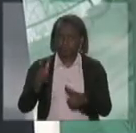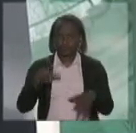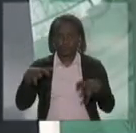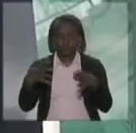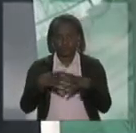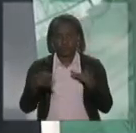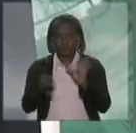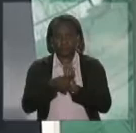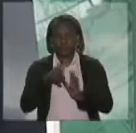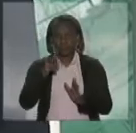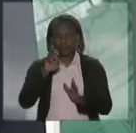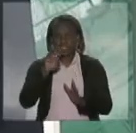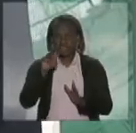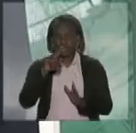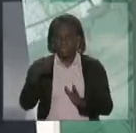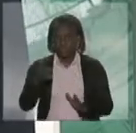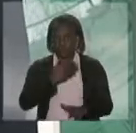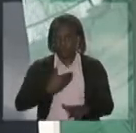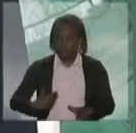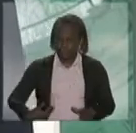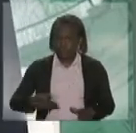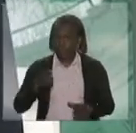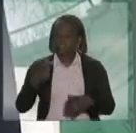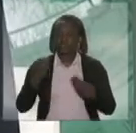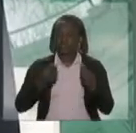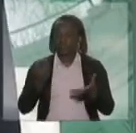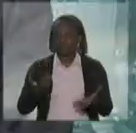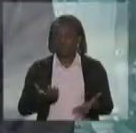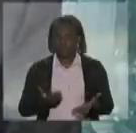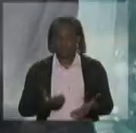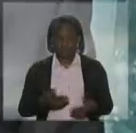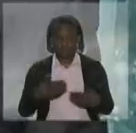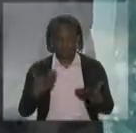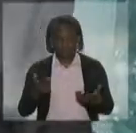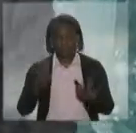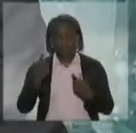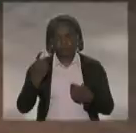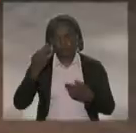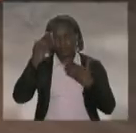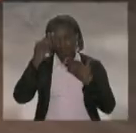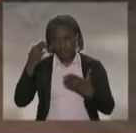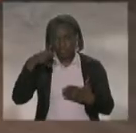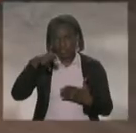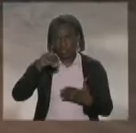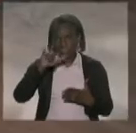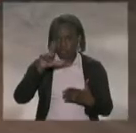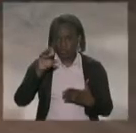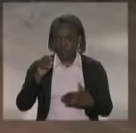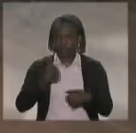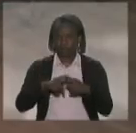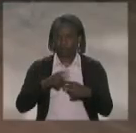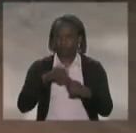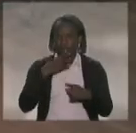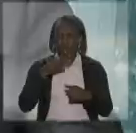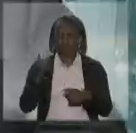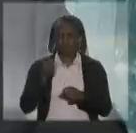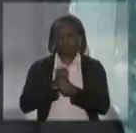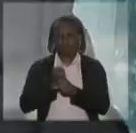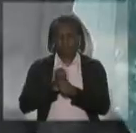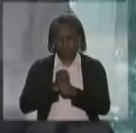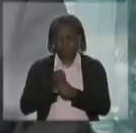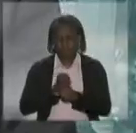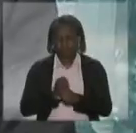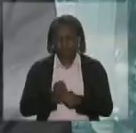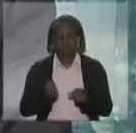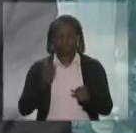governador pezão como como é o posicionamento do senhor meu deus agradeceu lilo eu conheço o noel há muitos anos